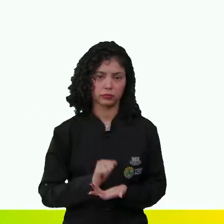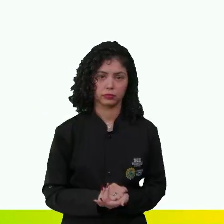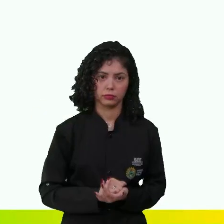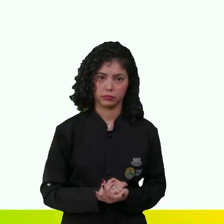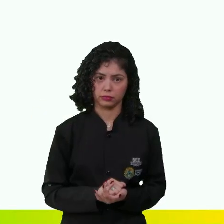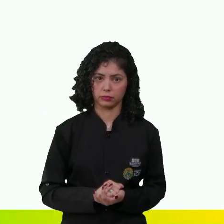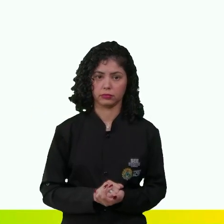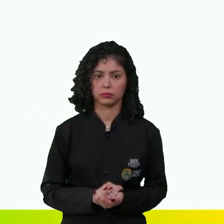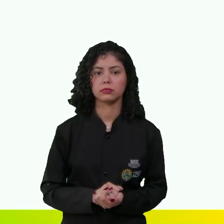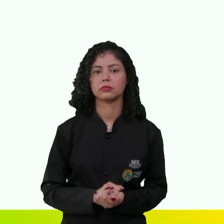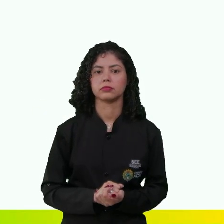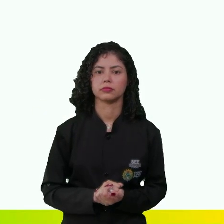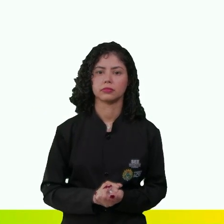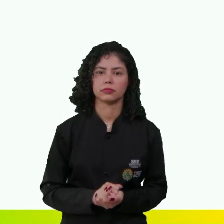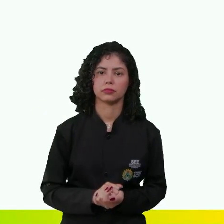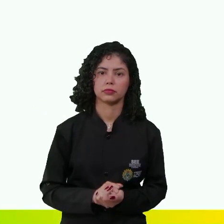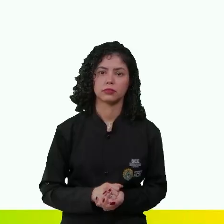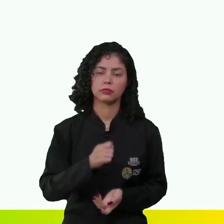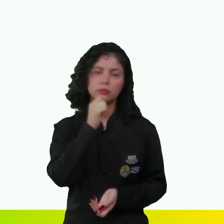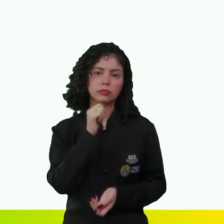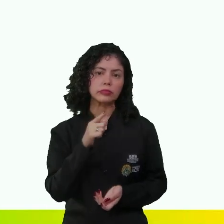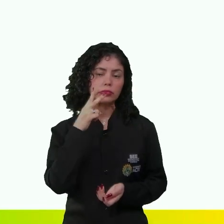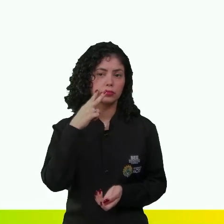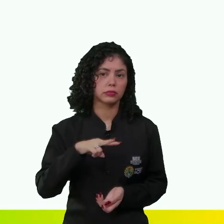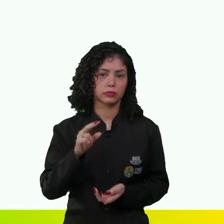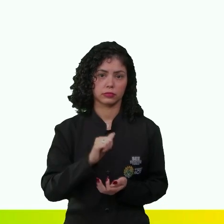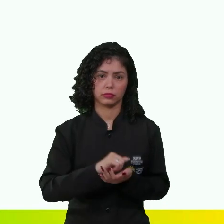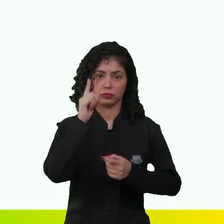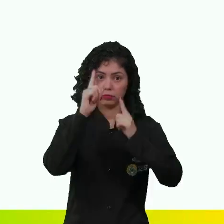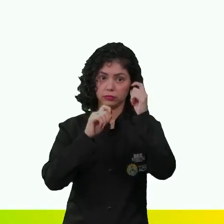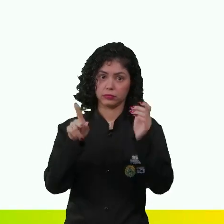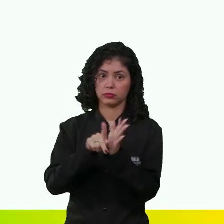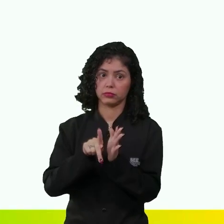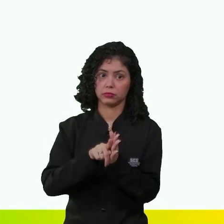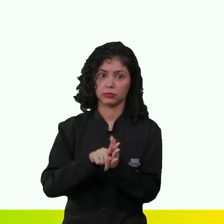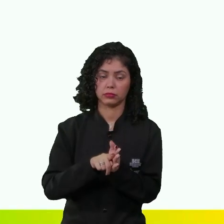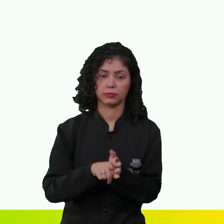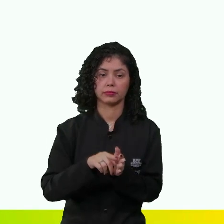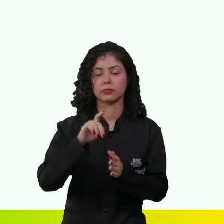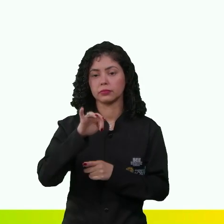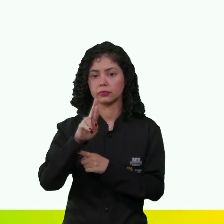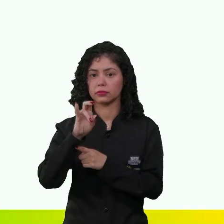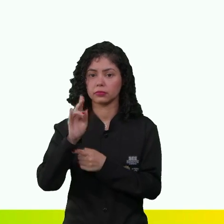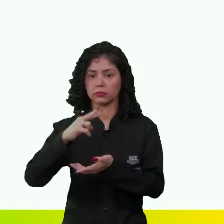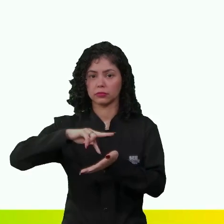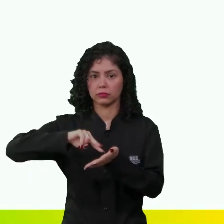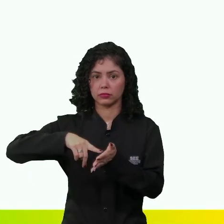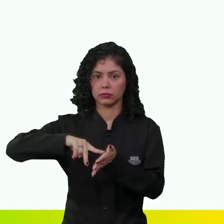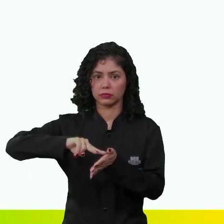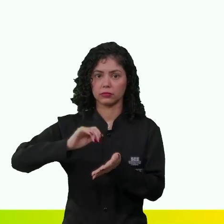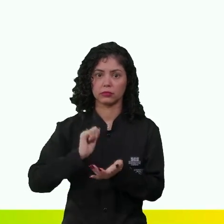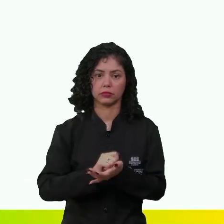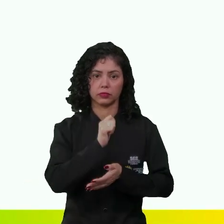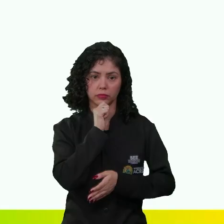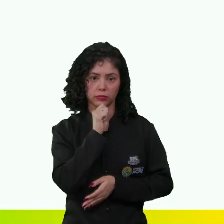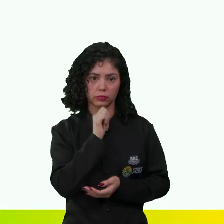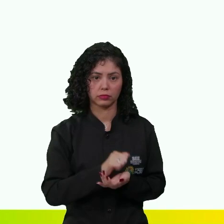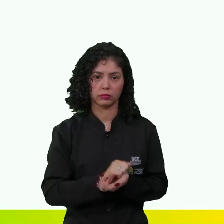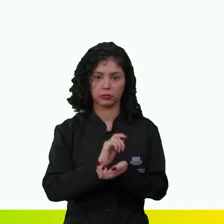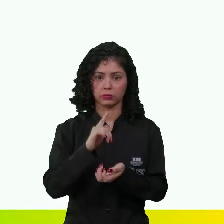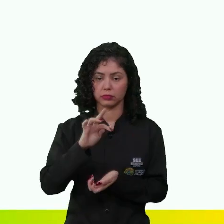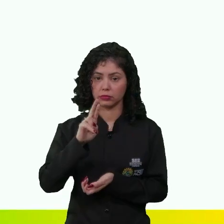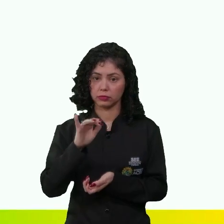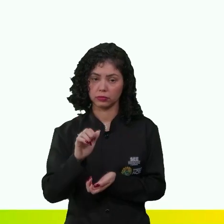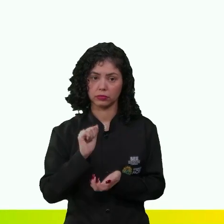dessas danças, eu não me chamo André. Aqui você vê expressão, é maracatu, é o balé, é o contemporâneo, é o hip hop, é